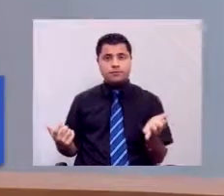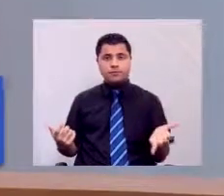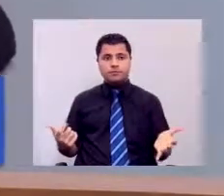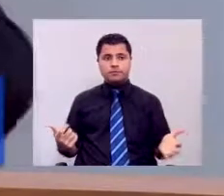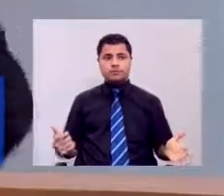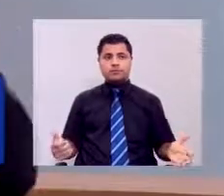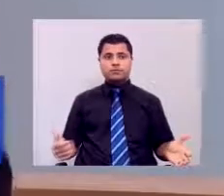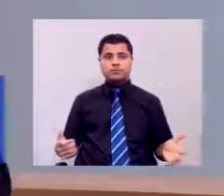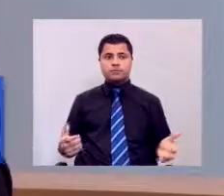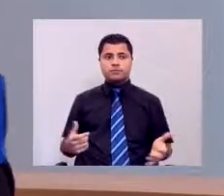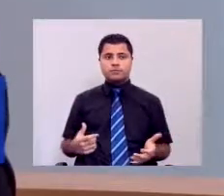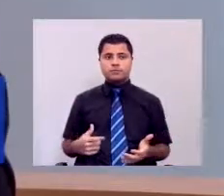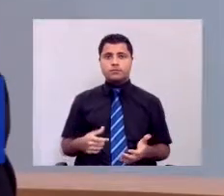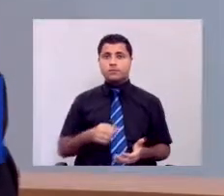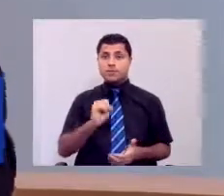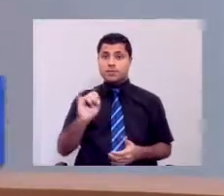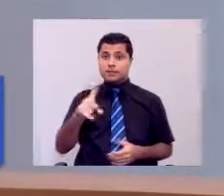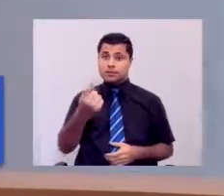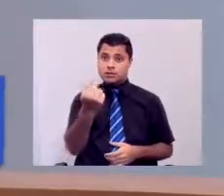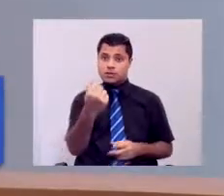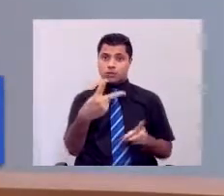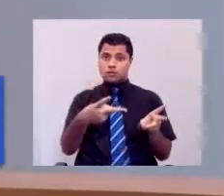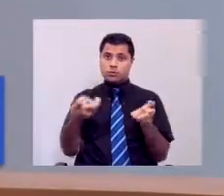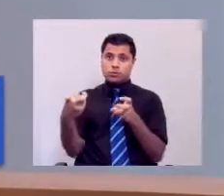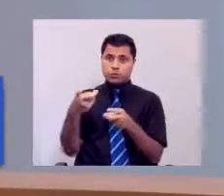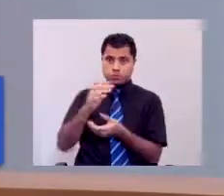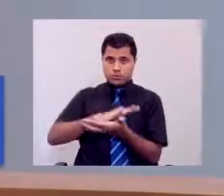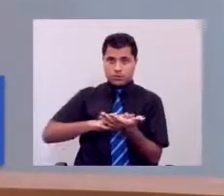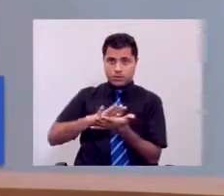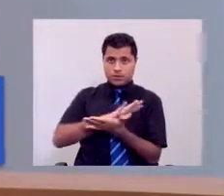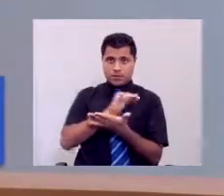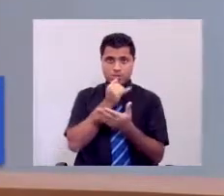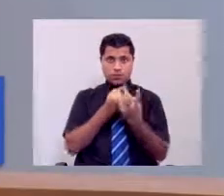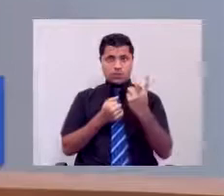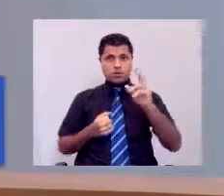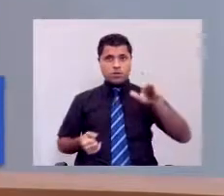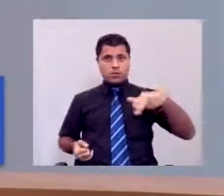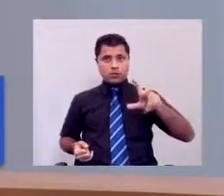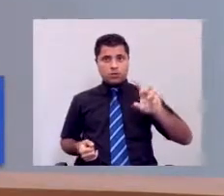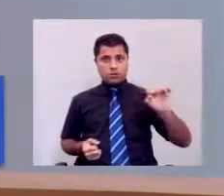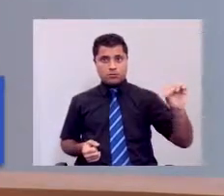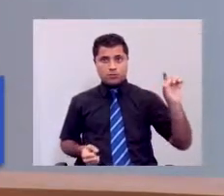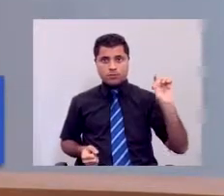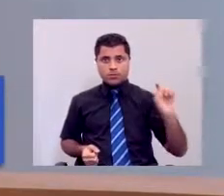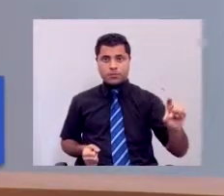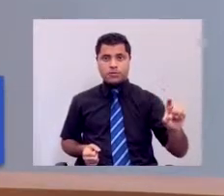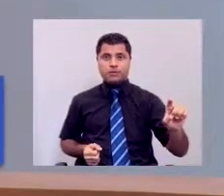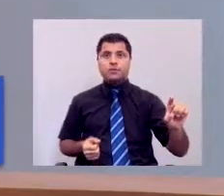sem estar, para eles terem lucro nenhum, esse serviço de R$2.200.000 deveria custar